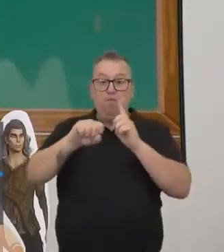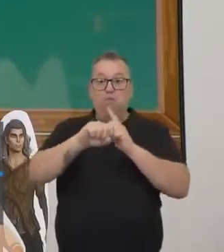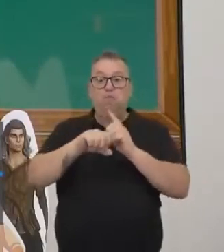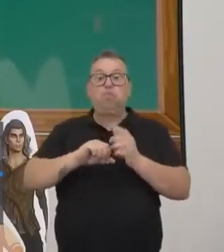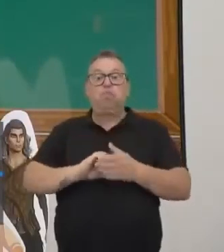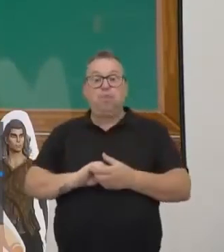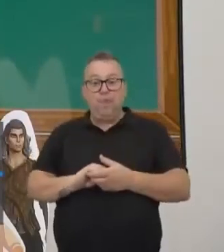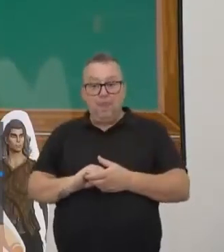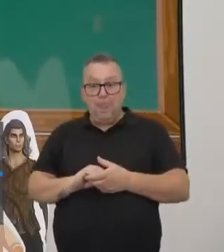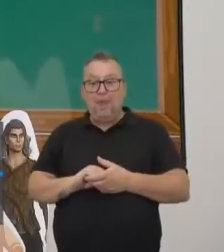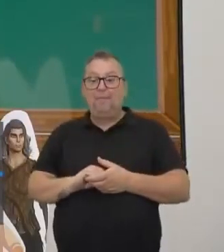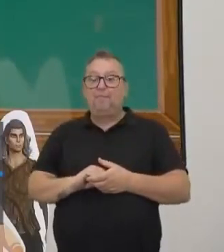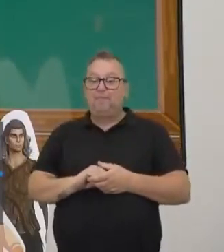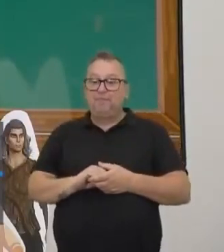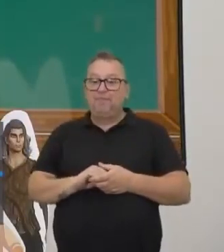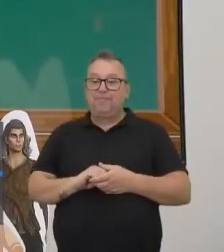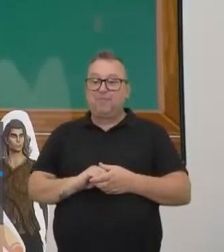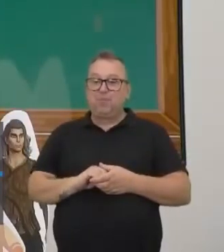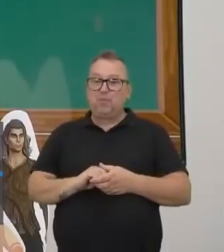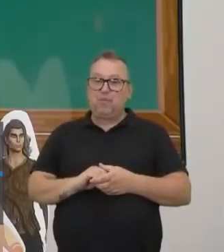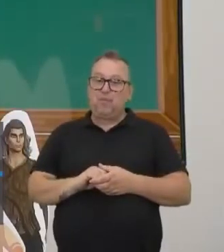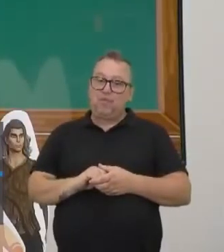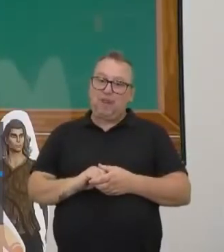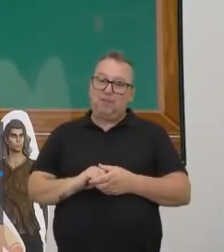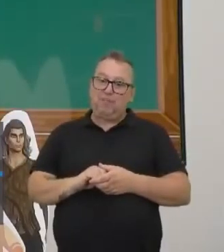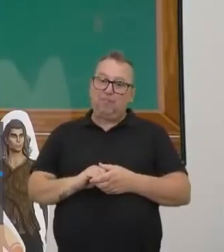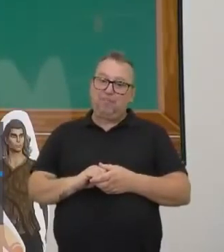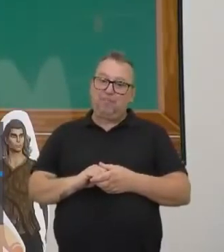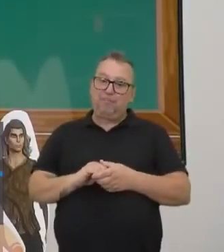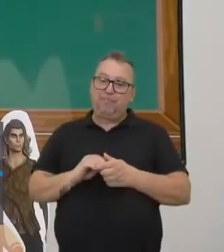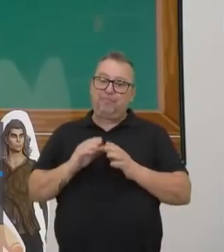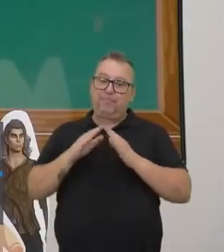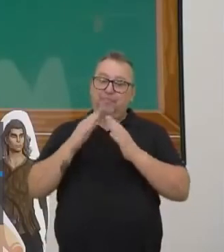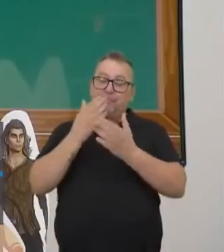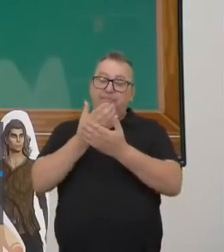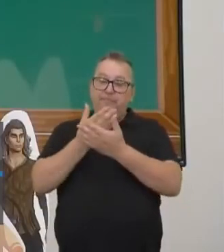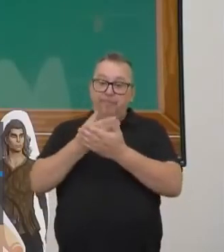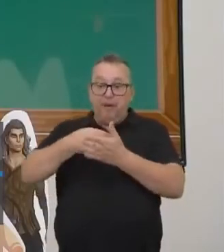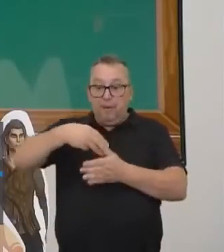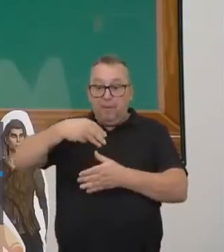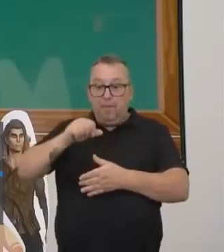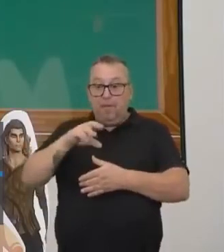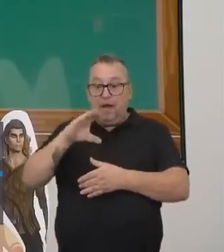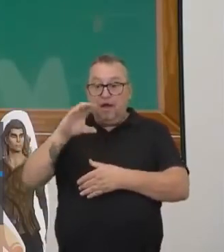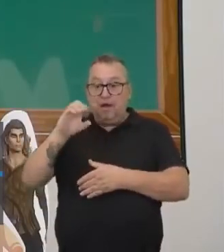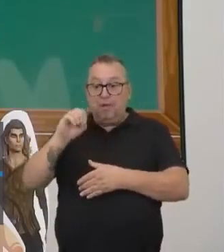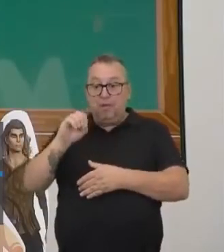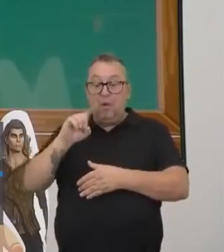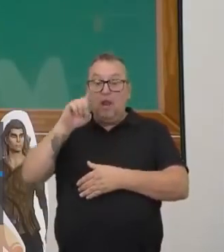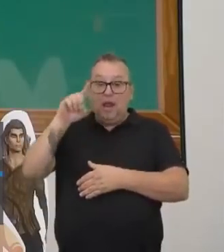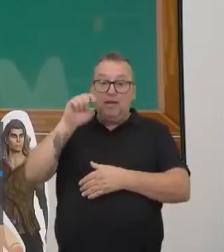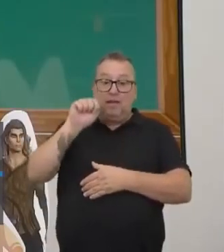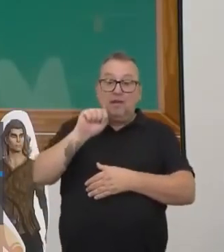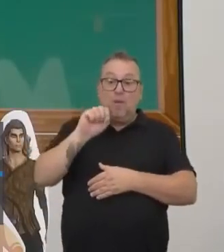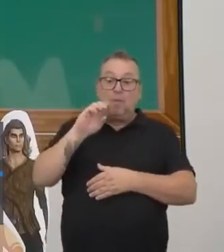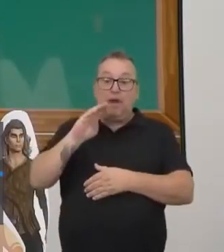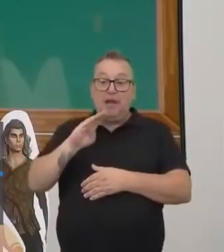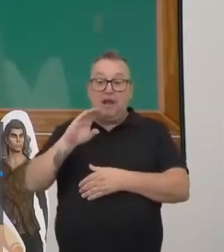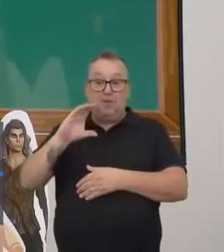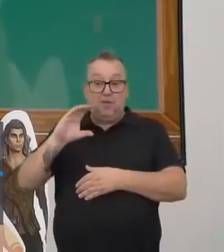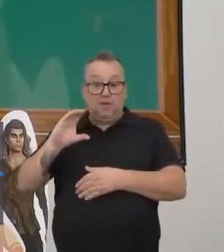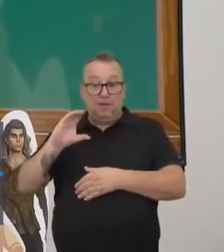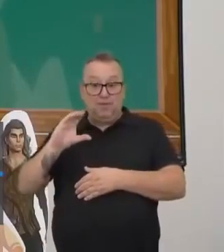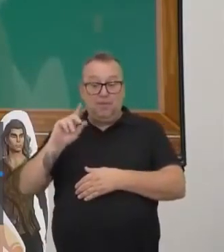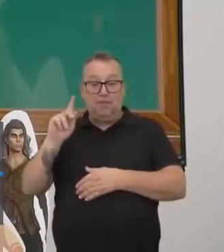Obrigada, Pro. E aí, ó, o Pro da Escola Marco Antônio Prudente de Toledo, de São Bernardo do Campo. Pro